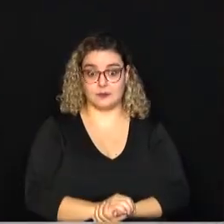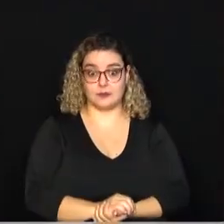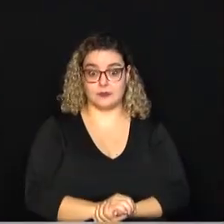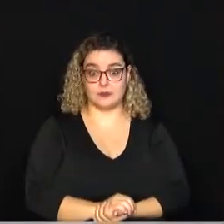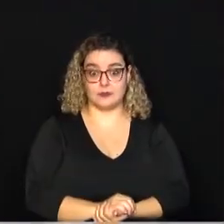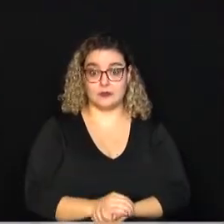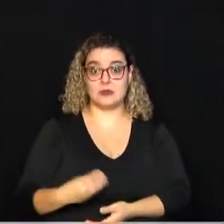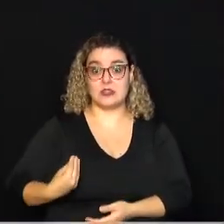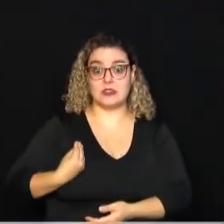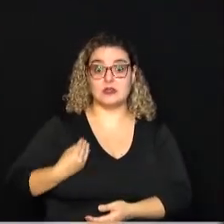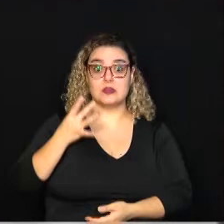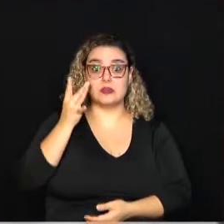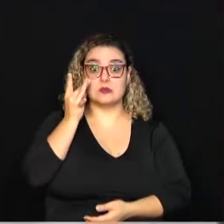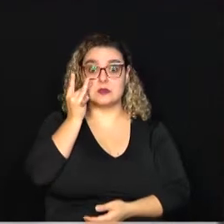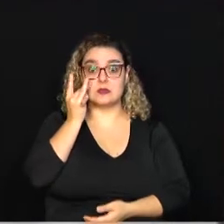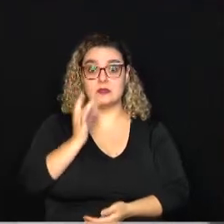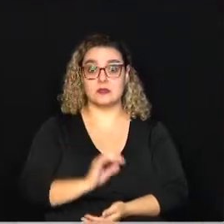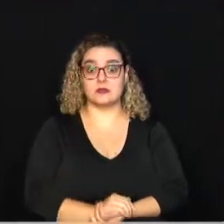não? Não, né?